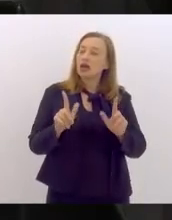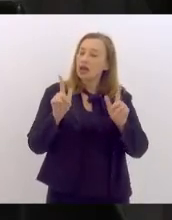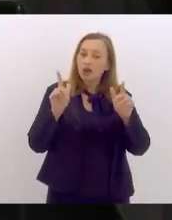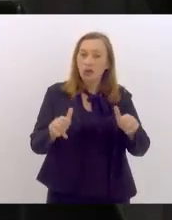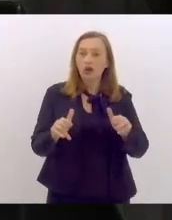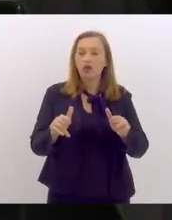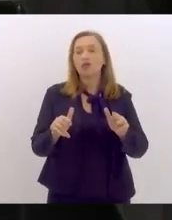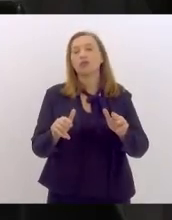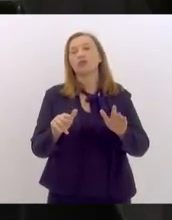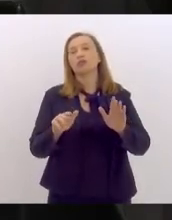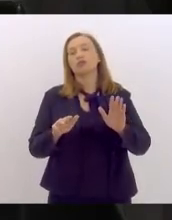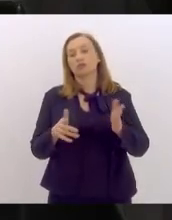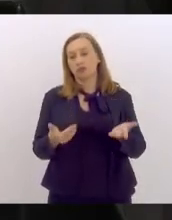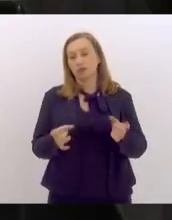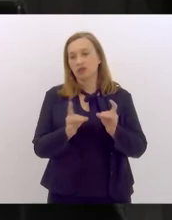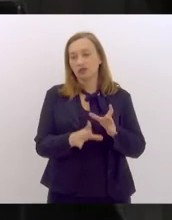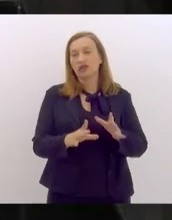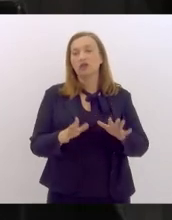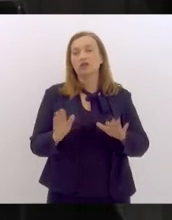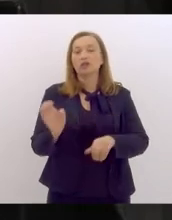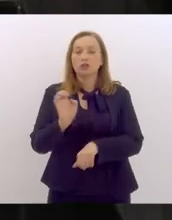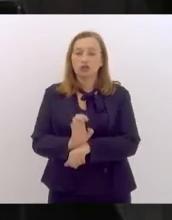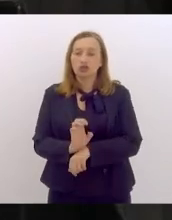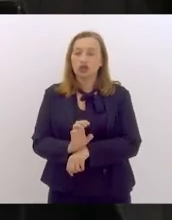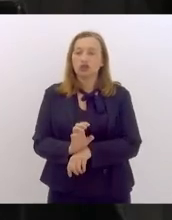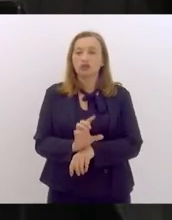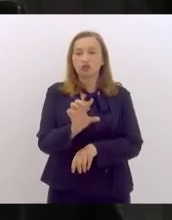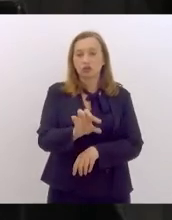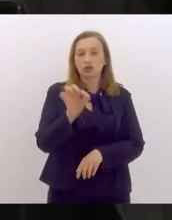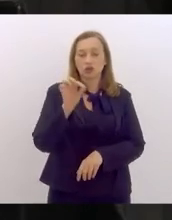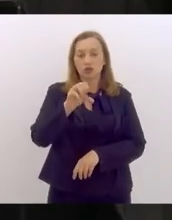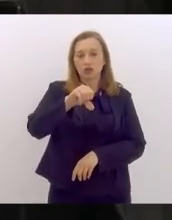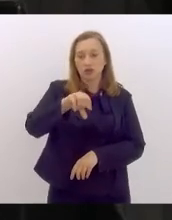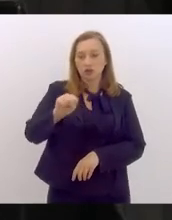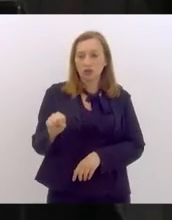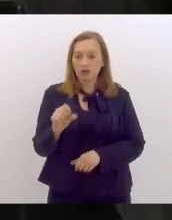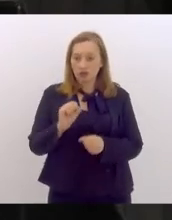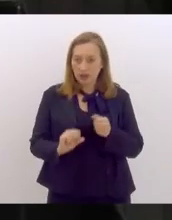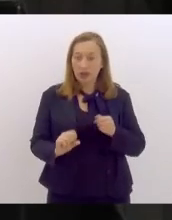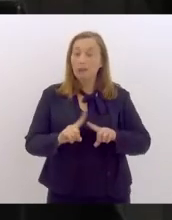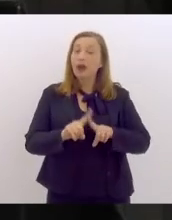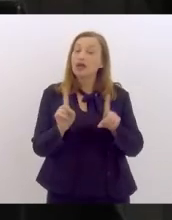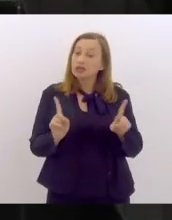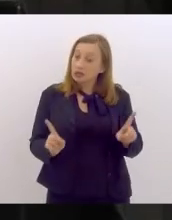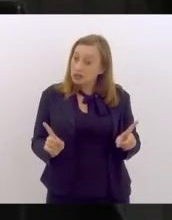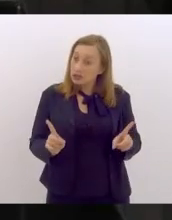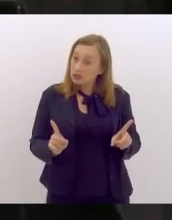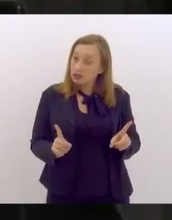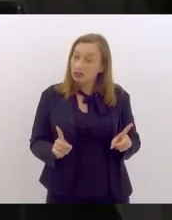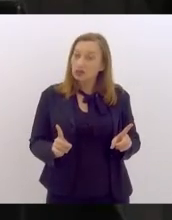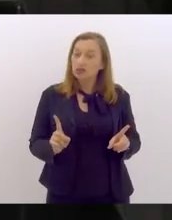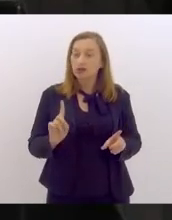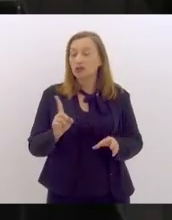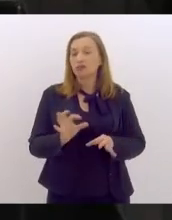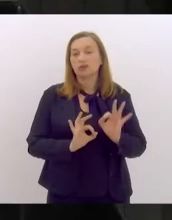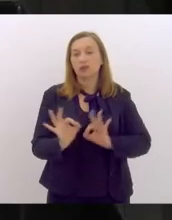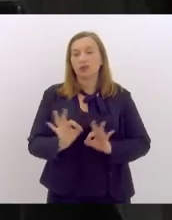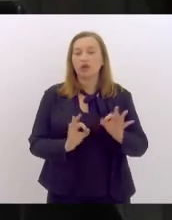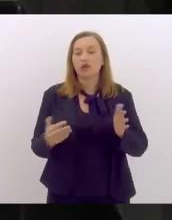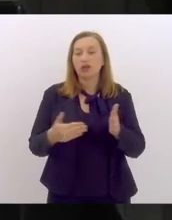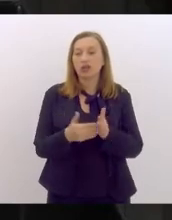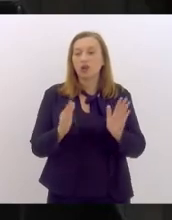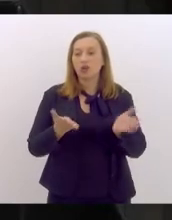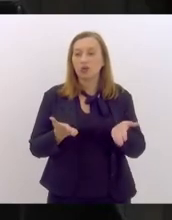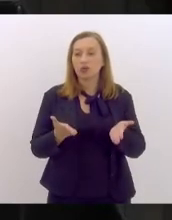o estado decidiu em 98 fazer isso É mas não se organizou até hoje